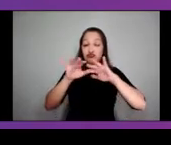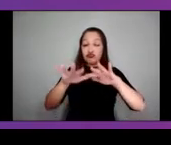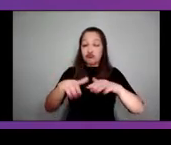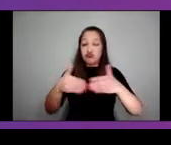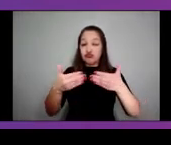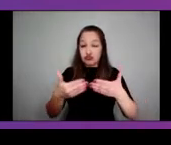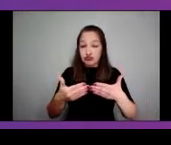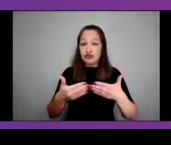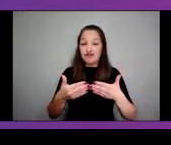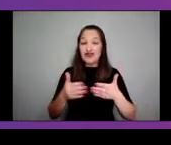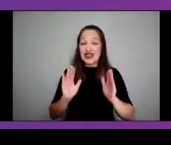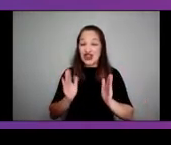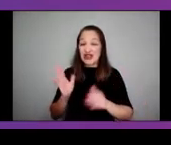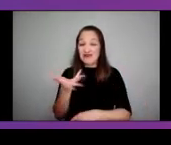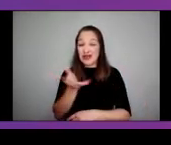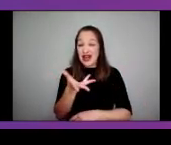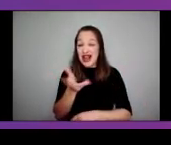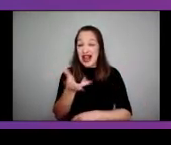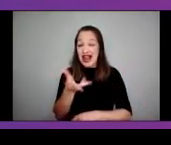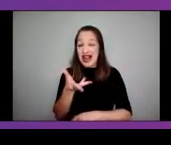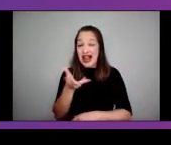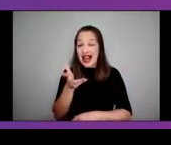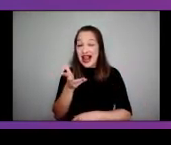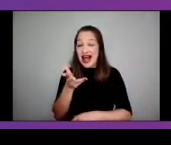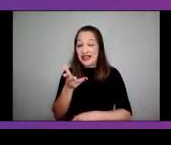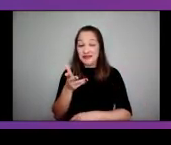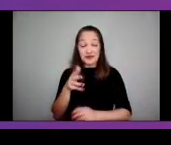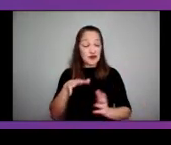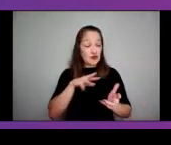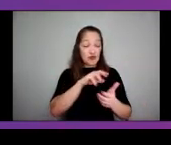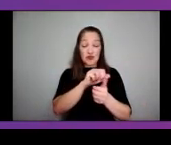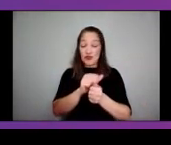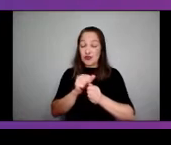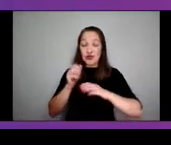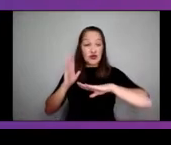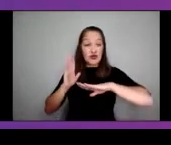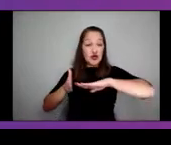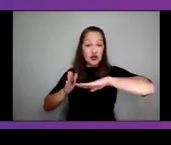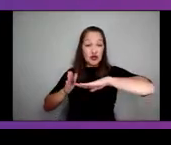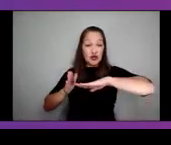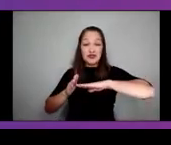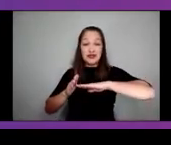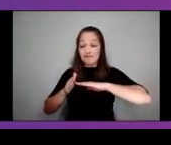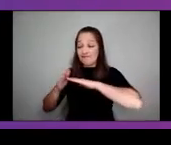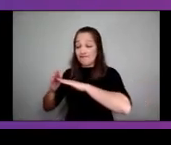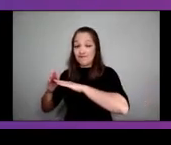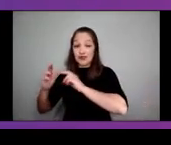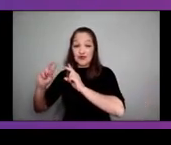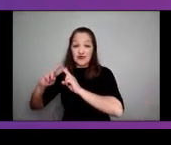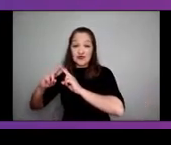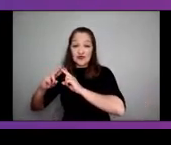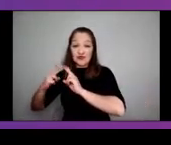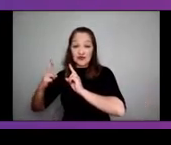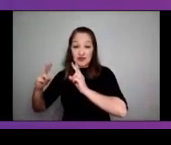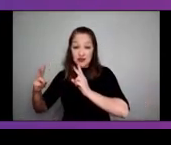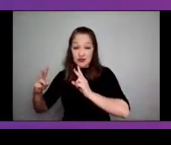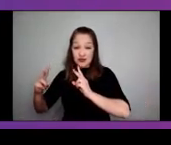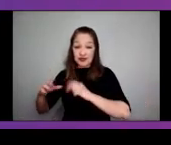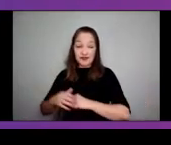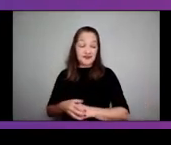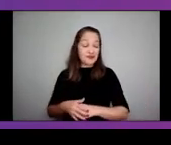beijar Tem uma aceleração no Canela no mundo contemporâneo parece mundo virtual e a pandemia exacerbou isso